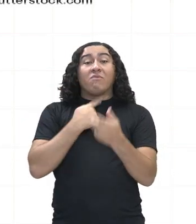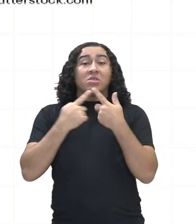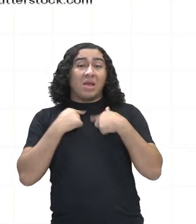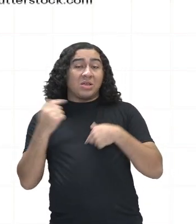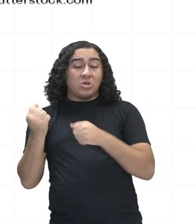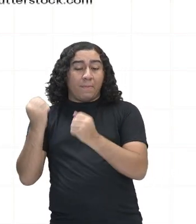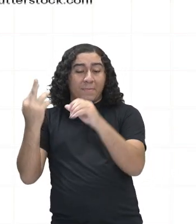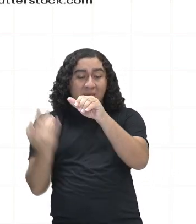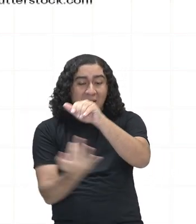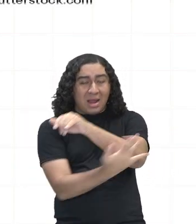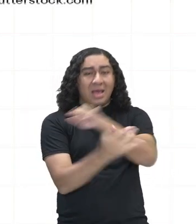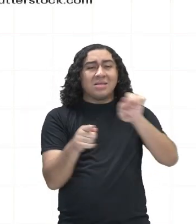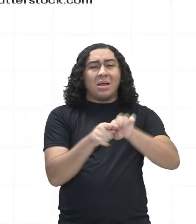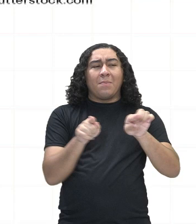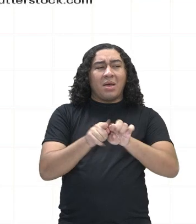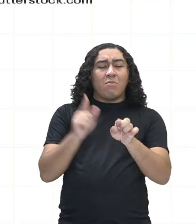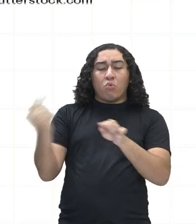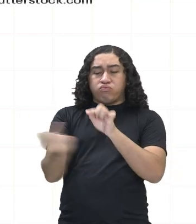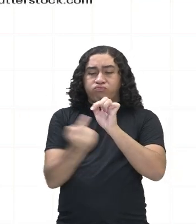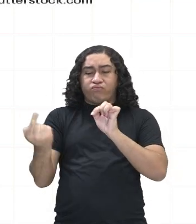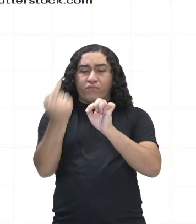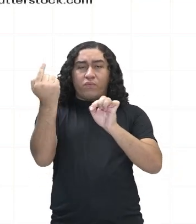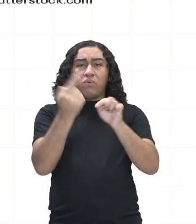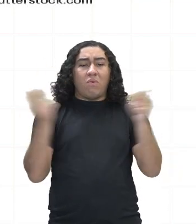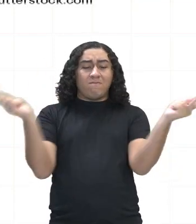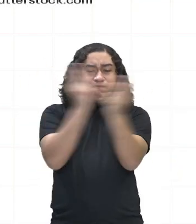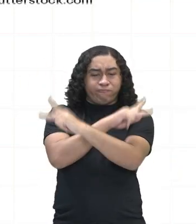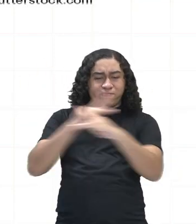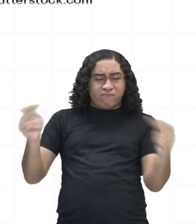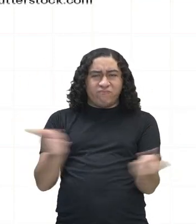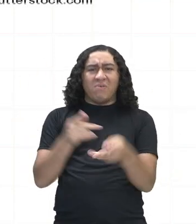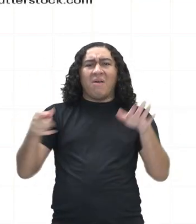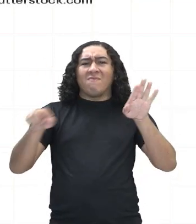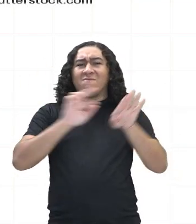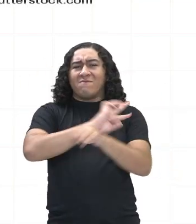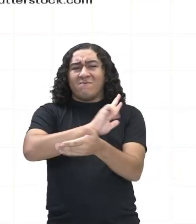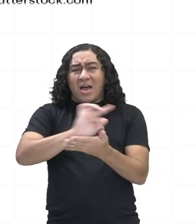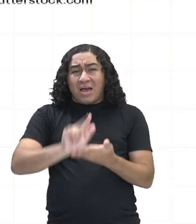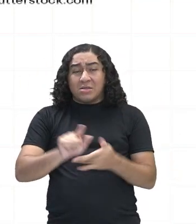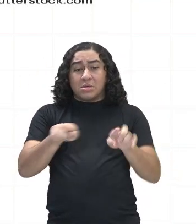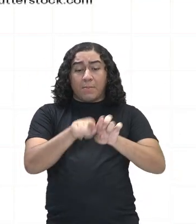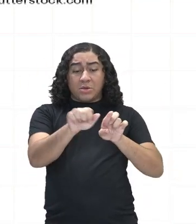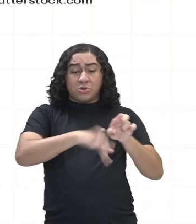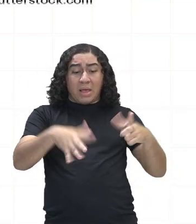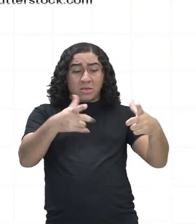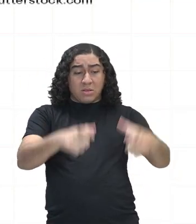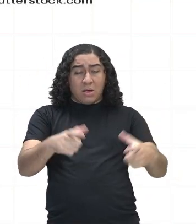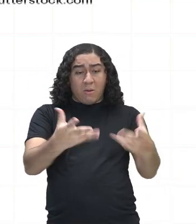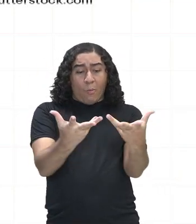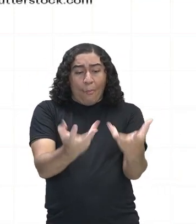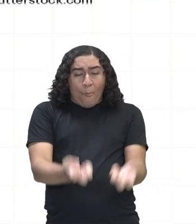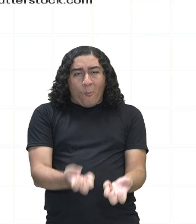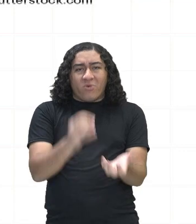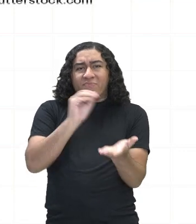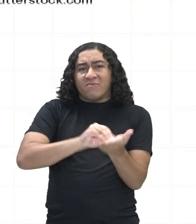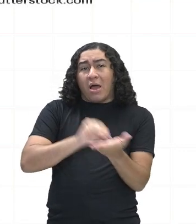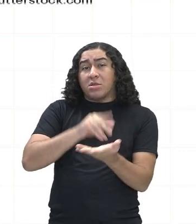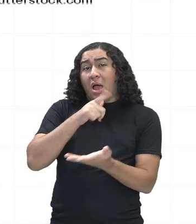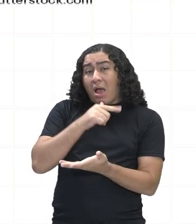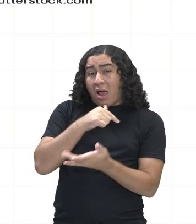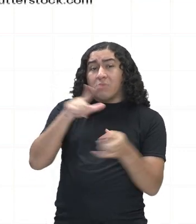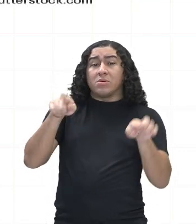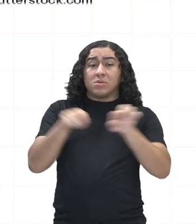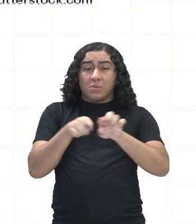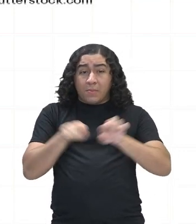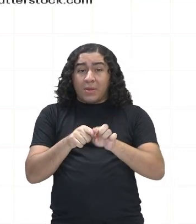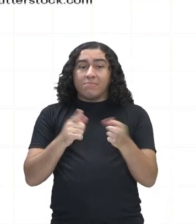Furacão, tufão, terremoto, enchente, área de seca, inclusive um dos motivos aqui no Brasil, né? Acabou